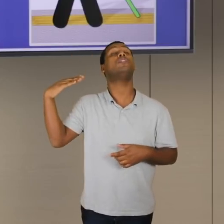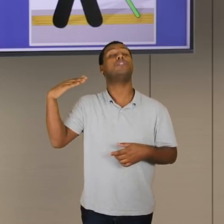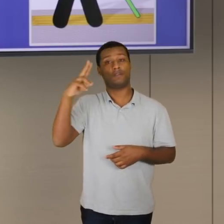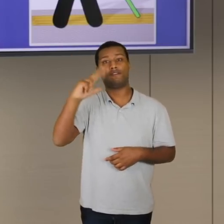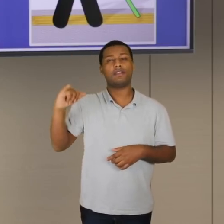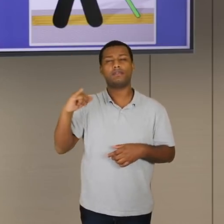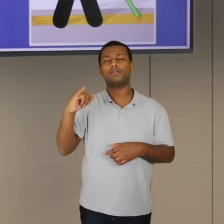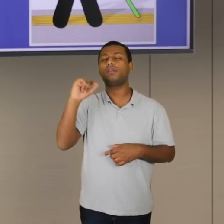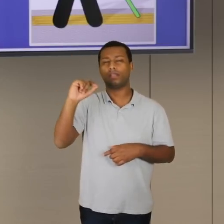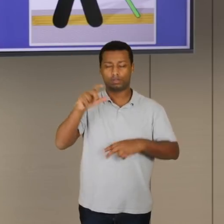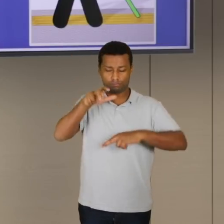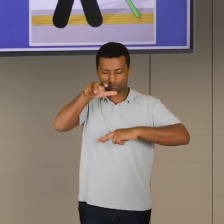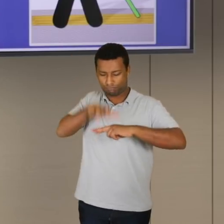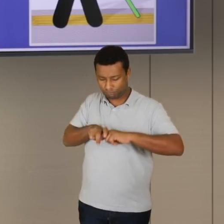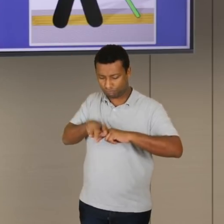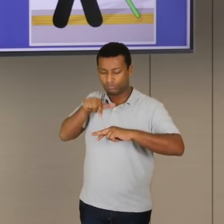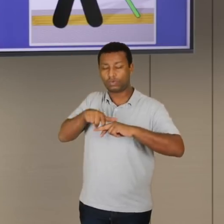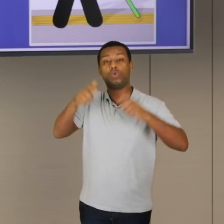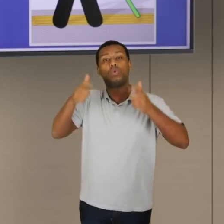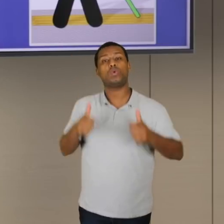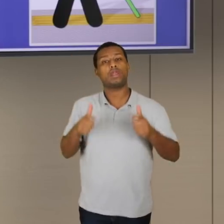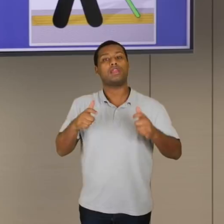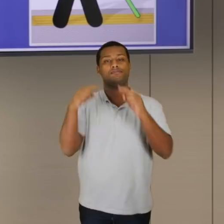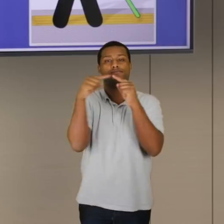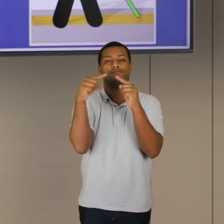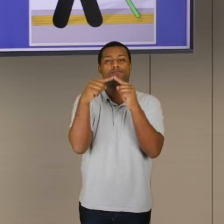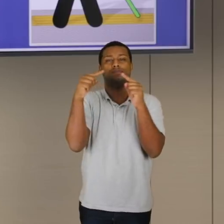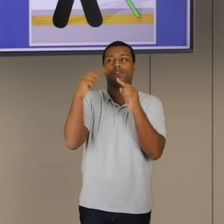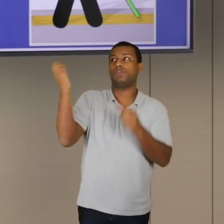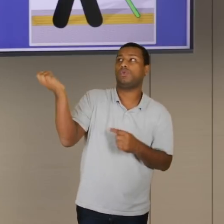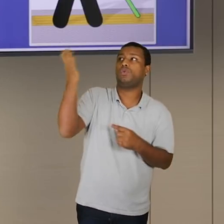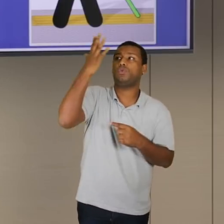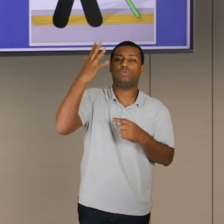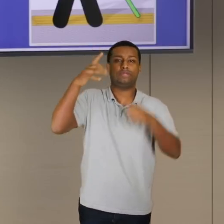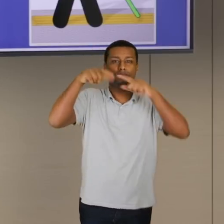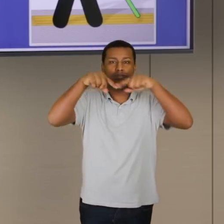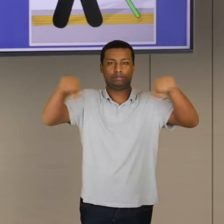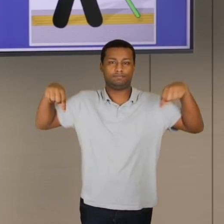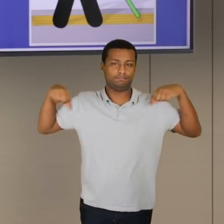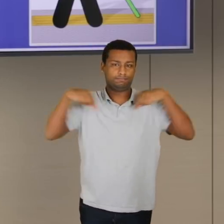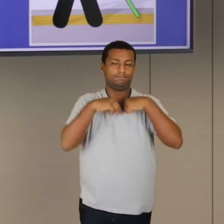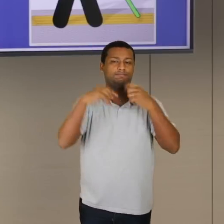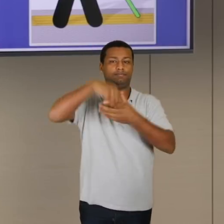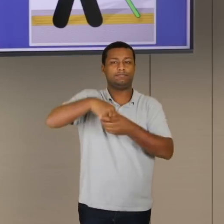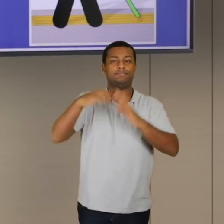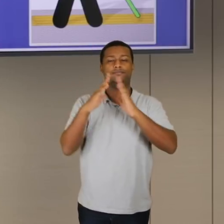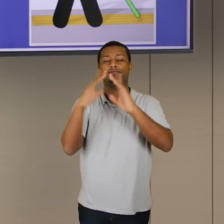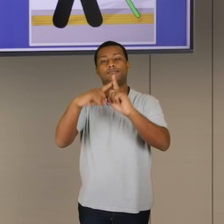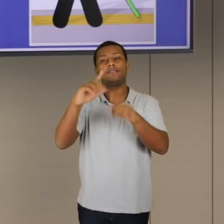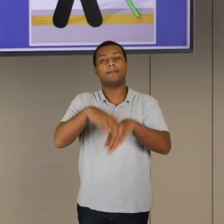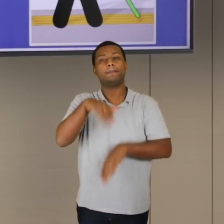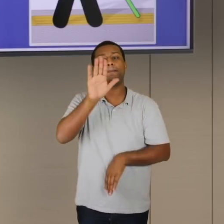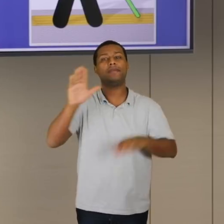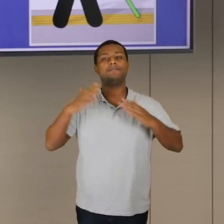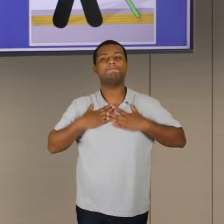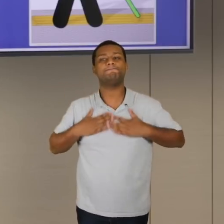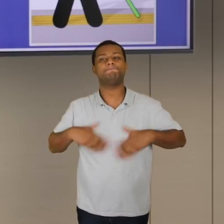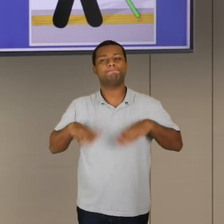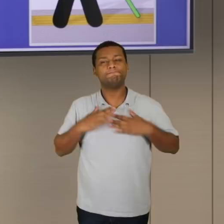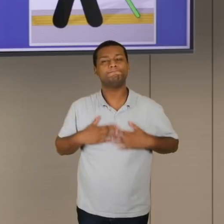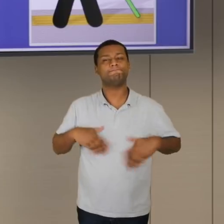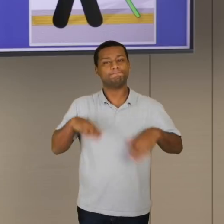se proteger na rua, exatamente porque eles não têm um campo visual bom e eles não conseguem enxergar muito à